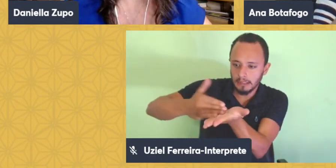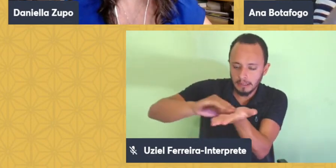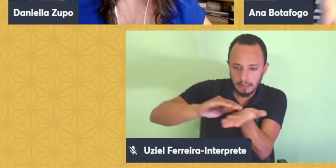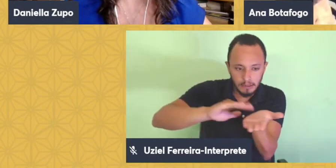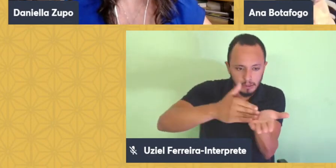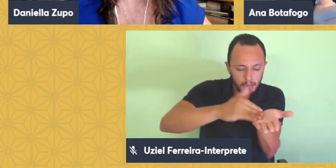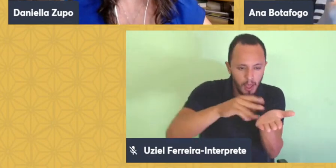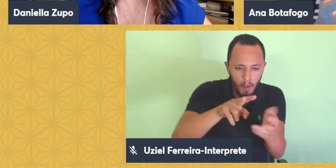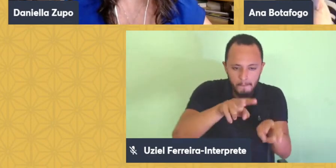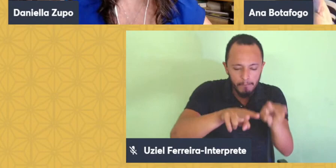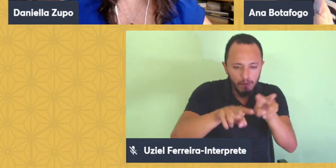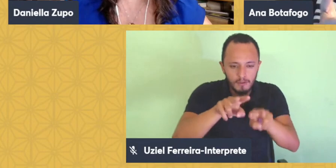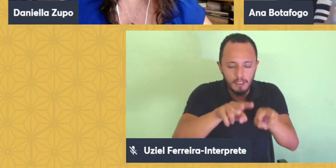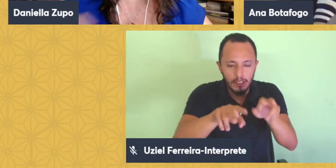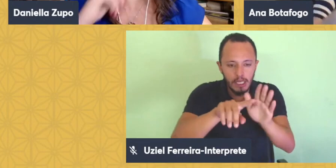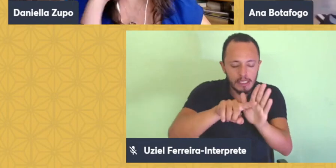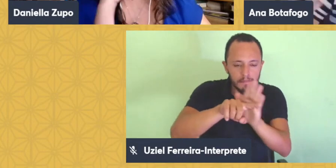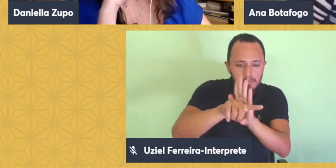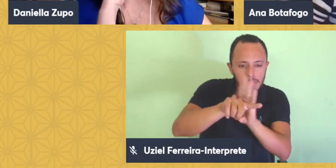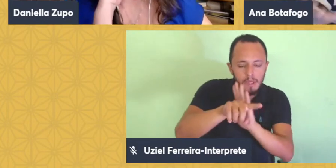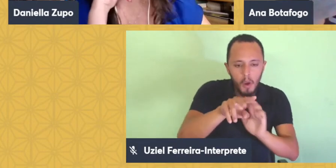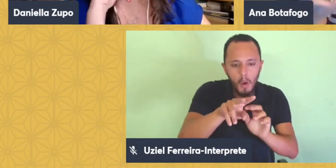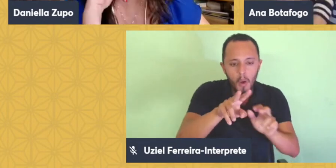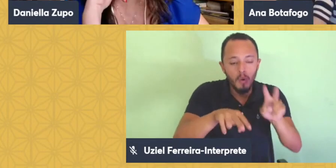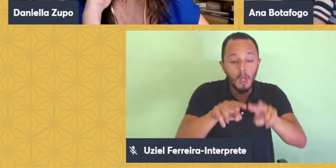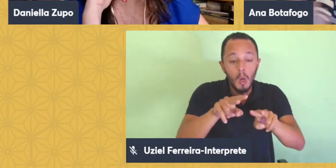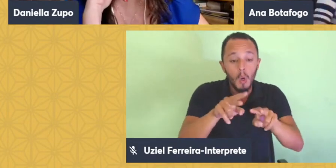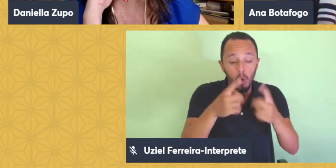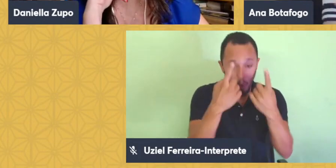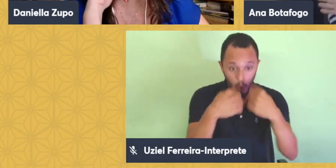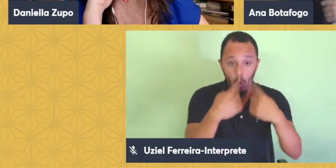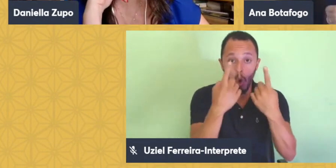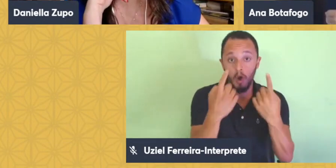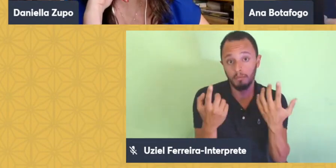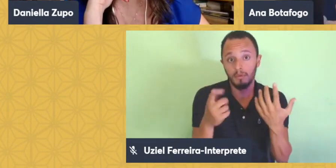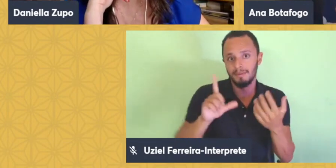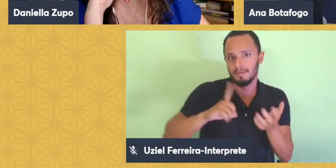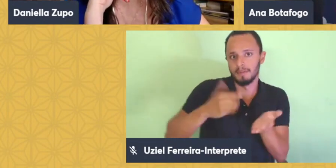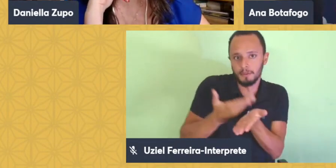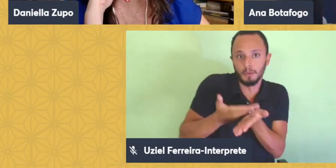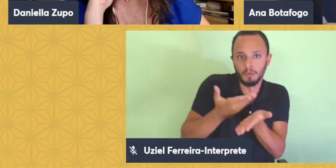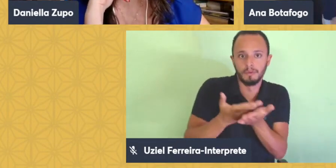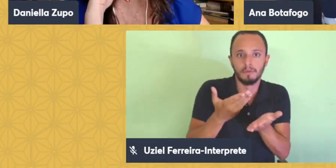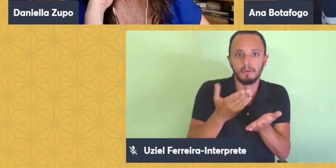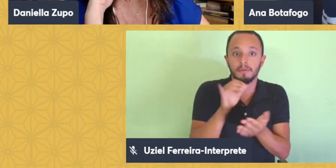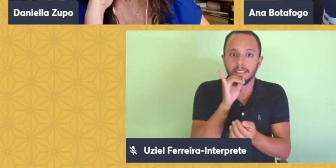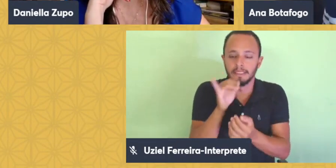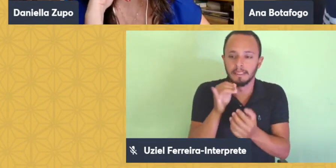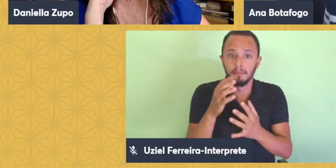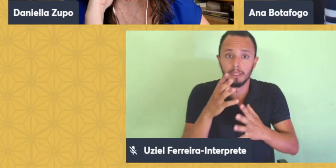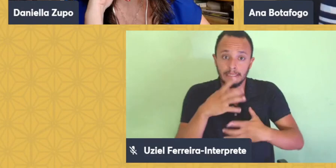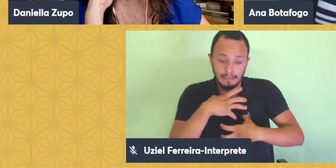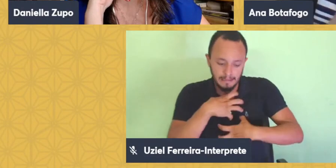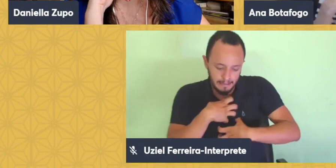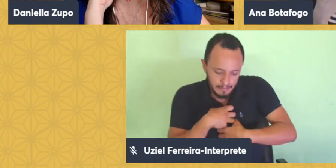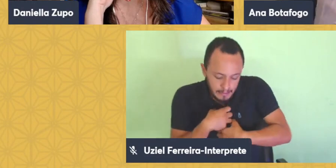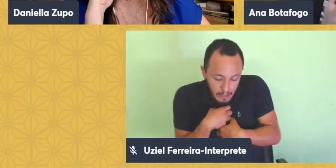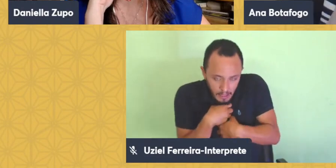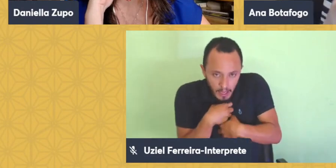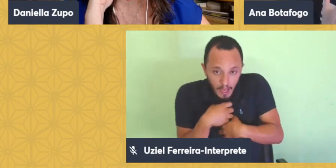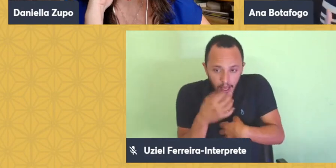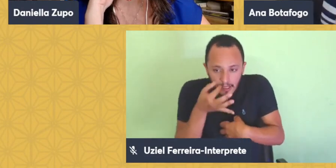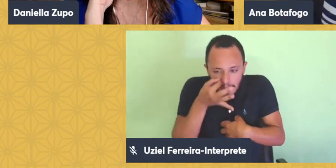movimentação do corpo e tem estudos né que interpretam como eu disse também no começo se um corpo está mais feio E você tá mais